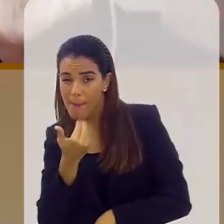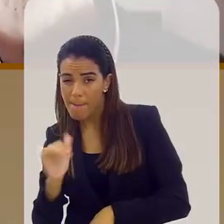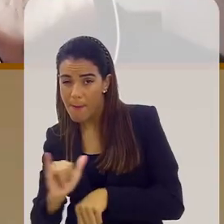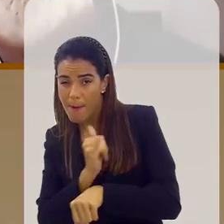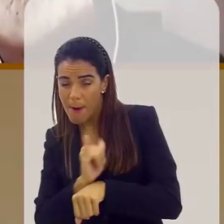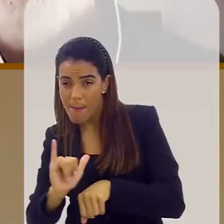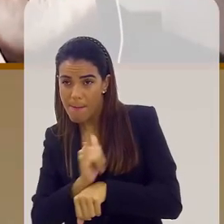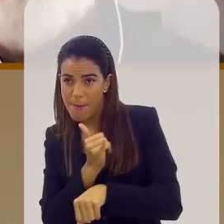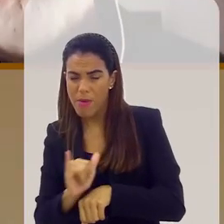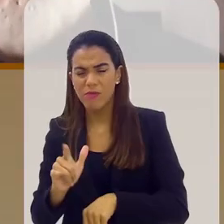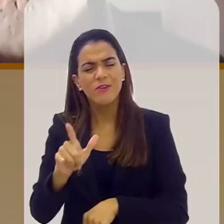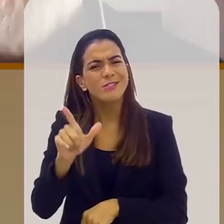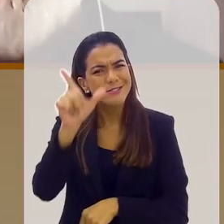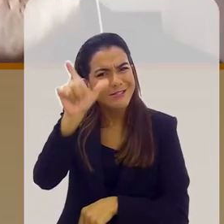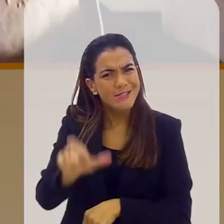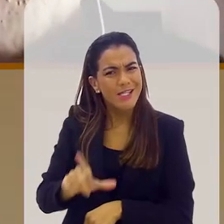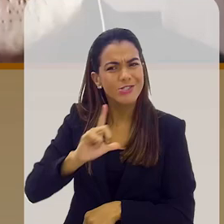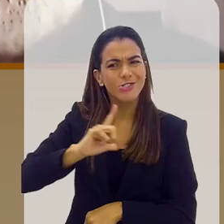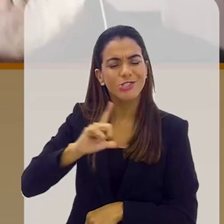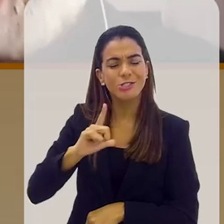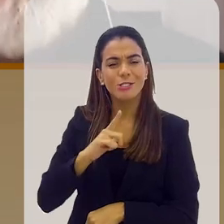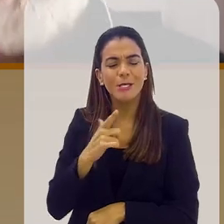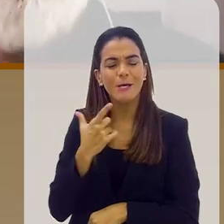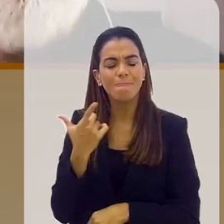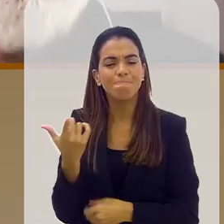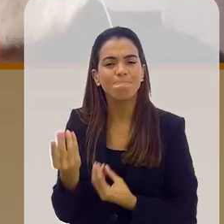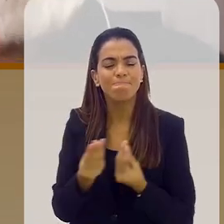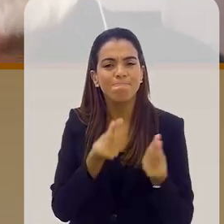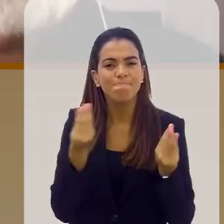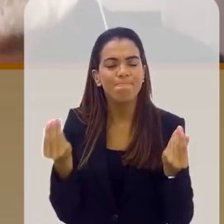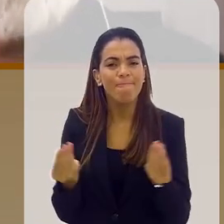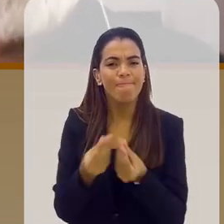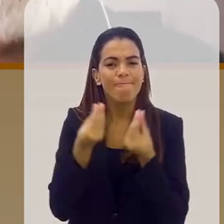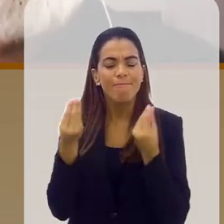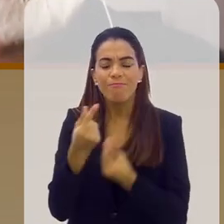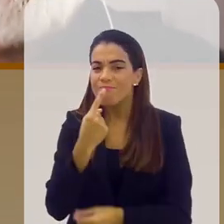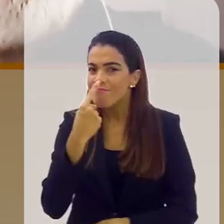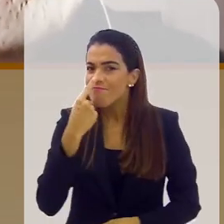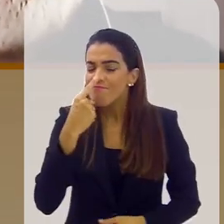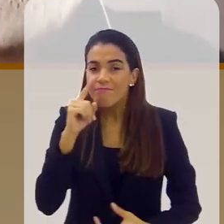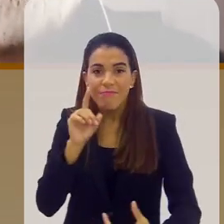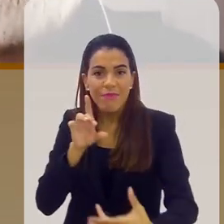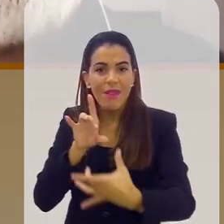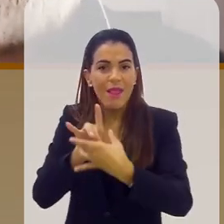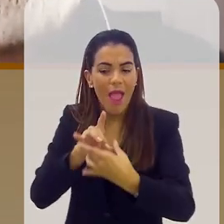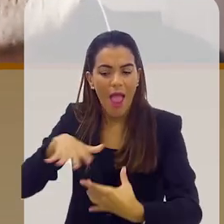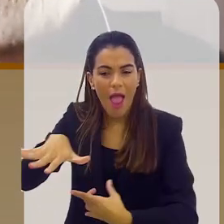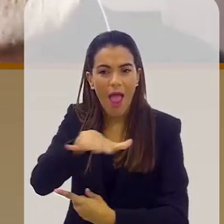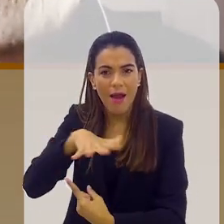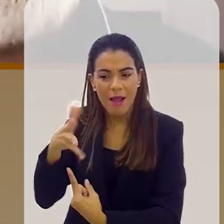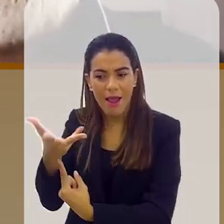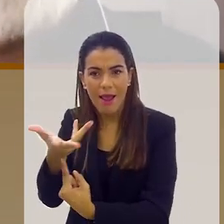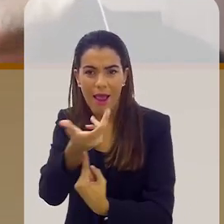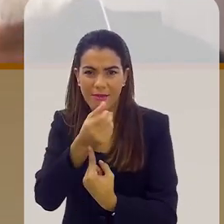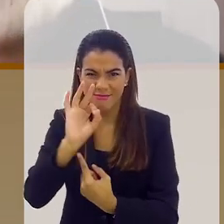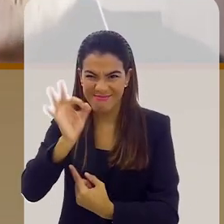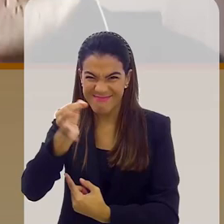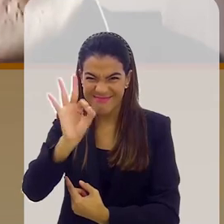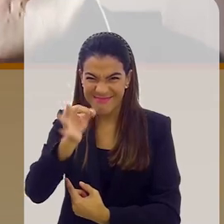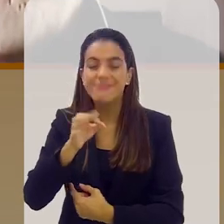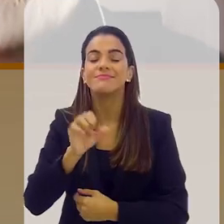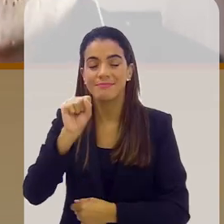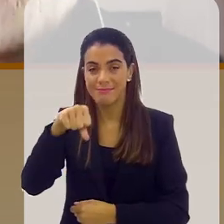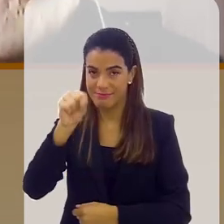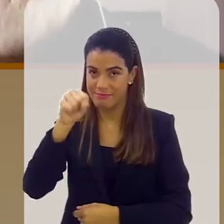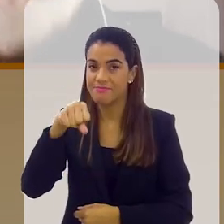essas coisas a partir você desse tinha tipo. Você tinha um gosto muito por essa área, enfim, das artes, tinha uma